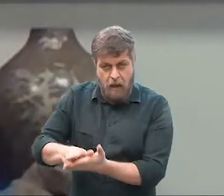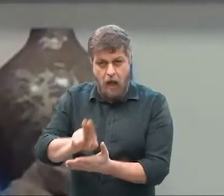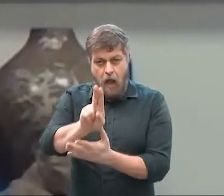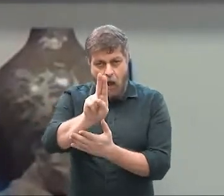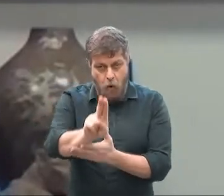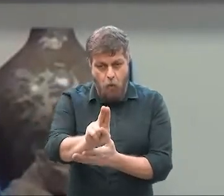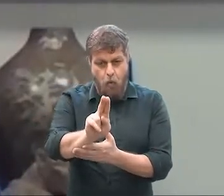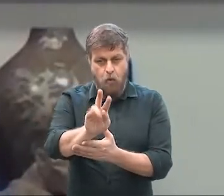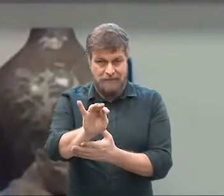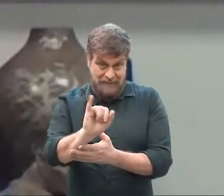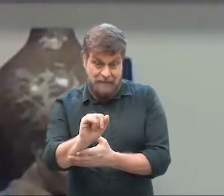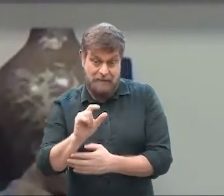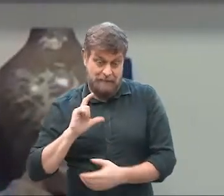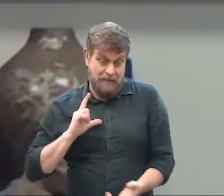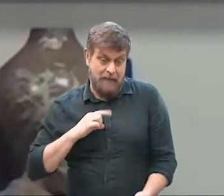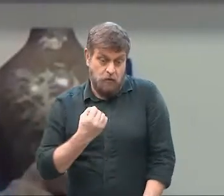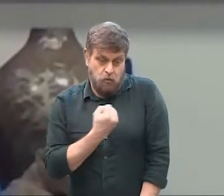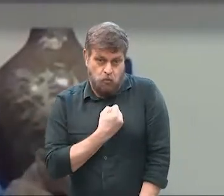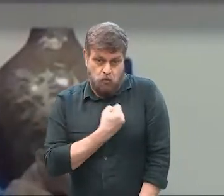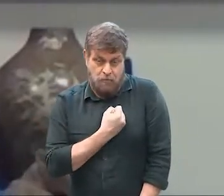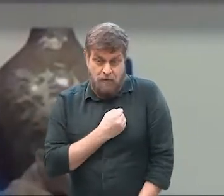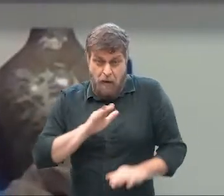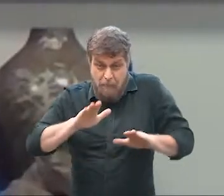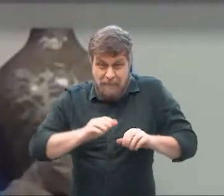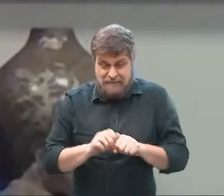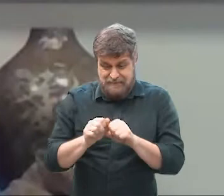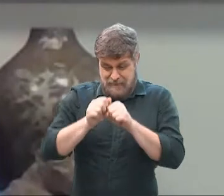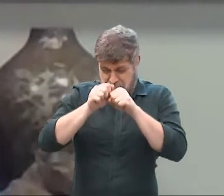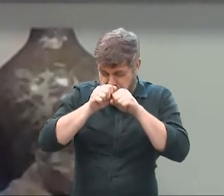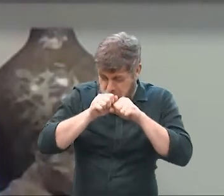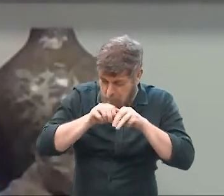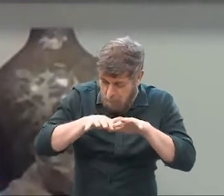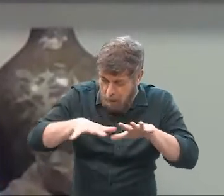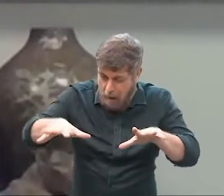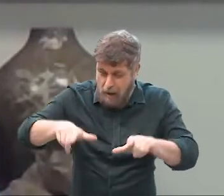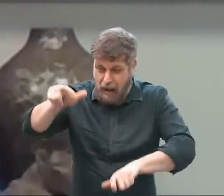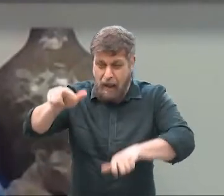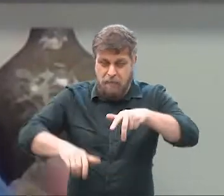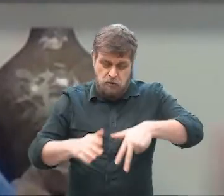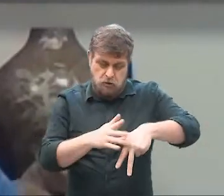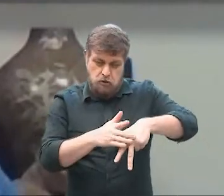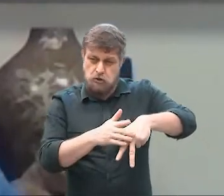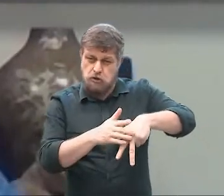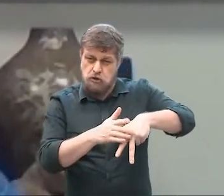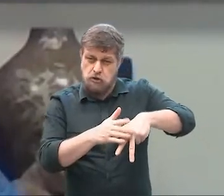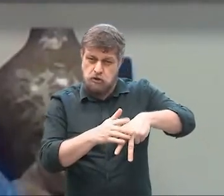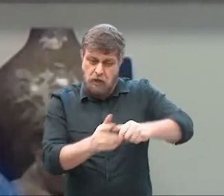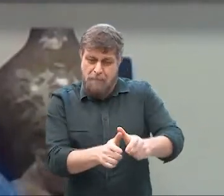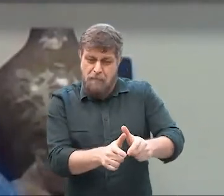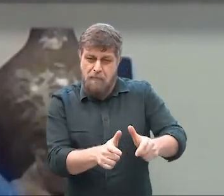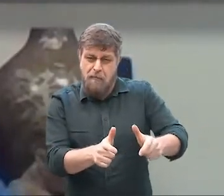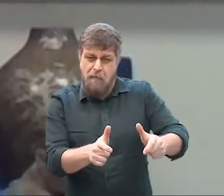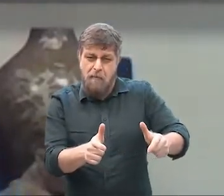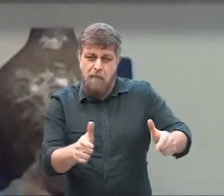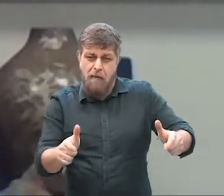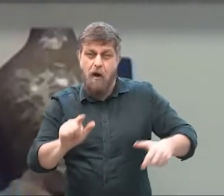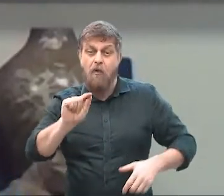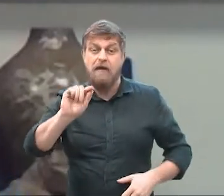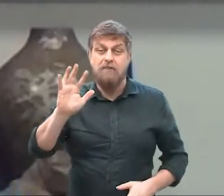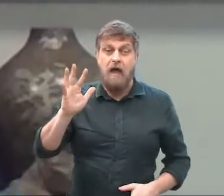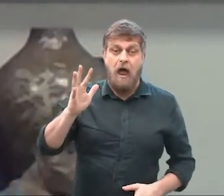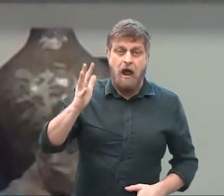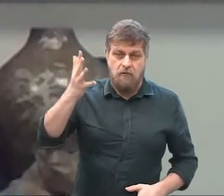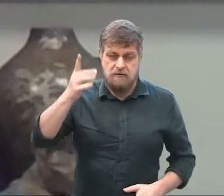uma limitação de leitos, mas se a contaminação proliferar de forma desorganizada,